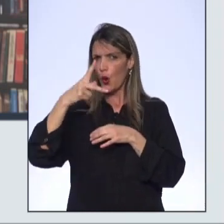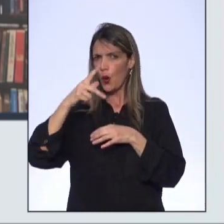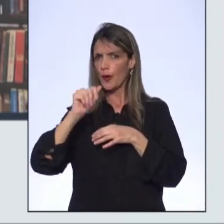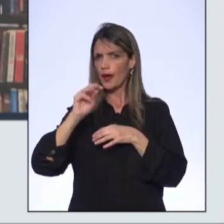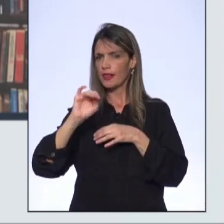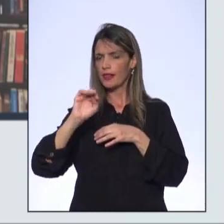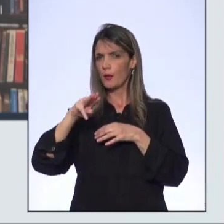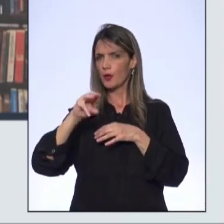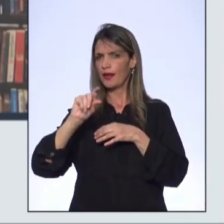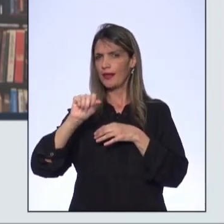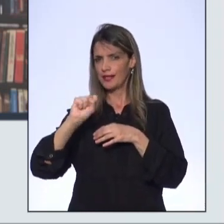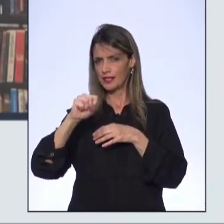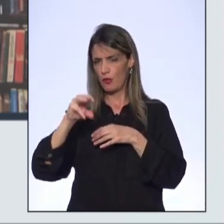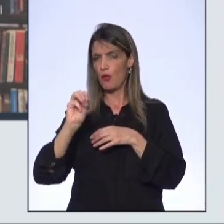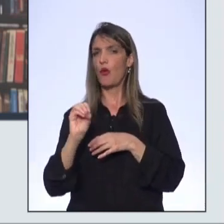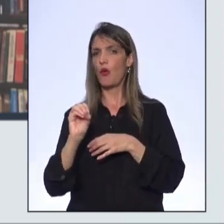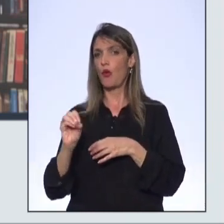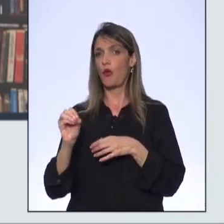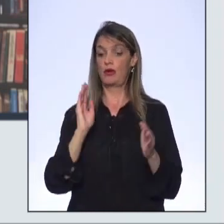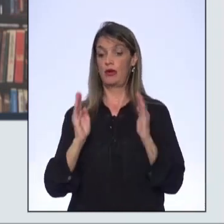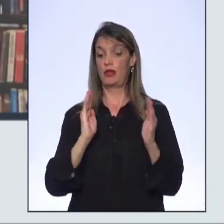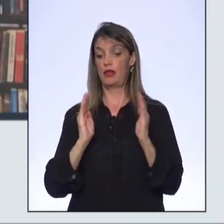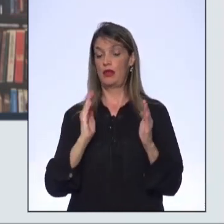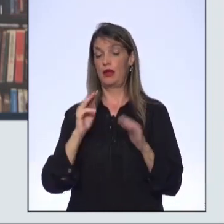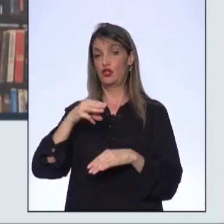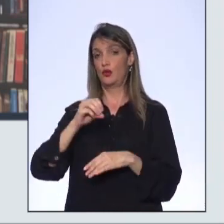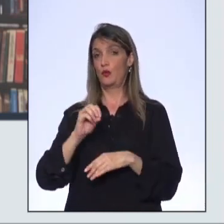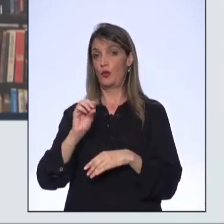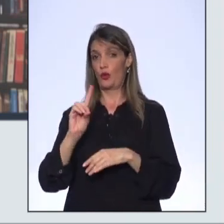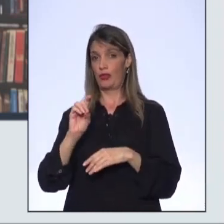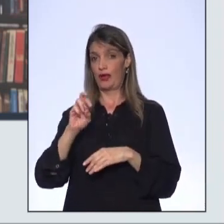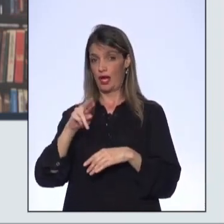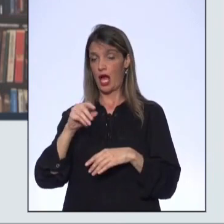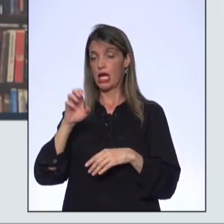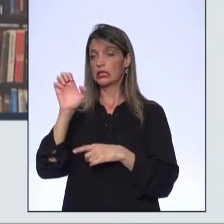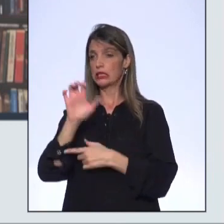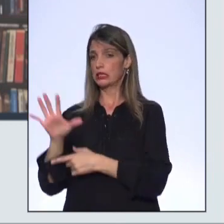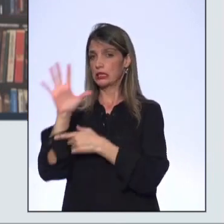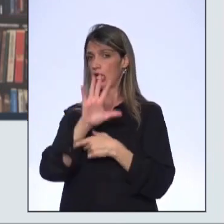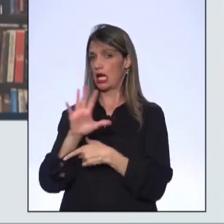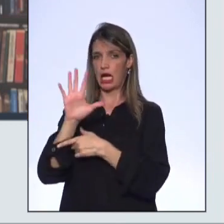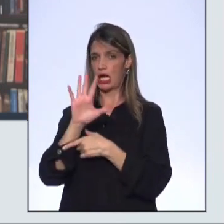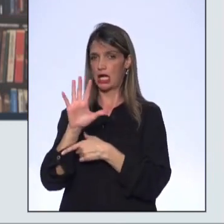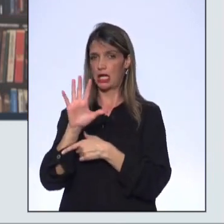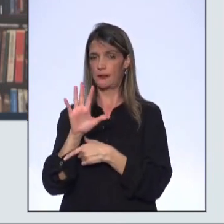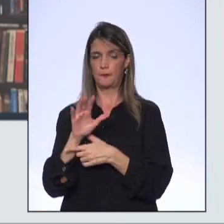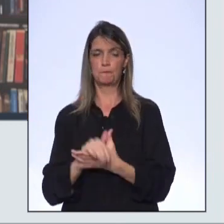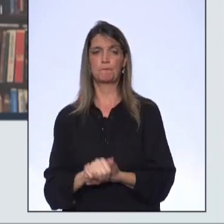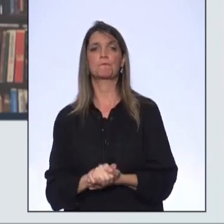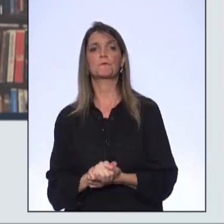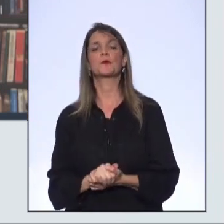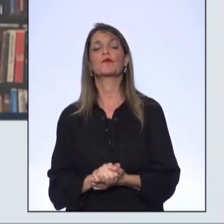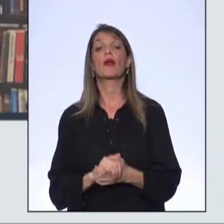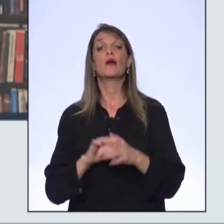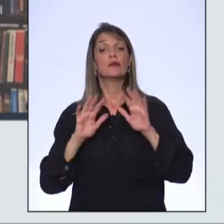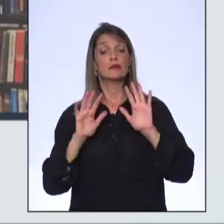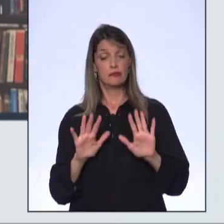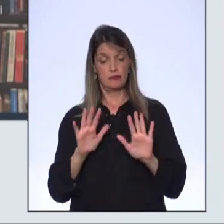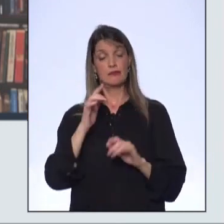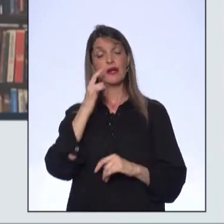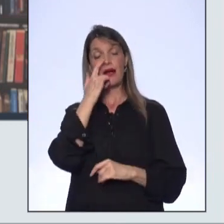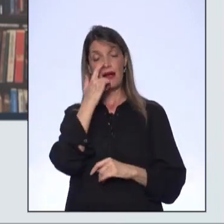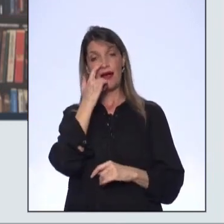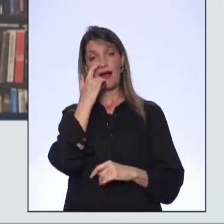faz parte desse contexto da Idade Moderna dos estados absolutistas. Mas, porém, contudo,